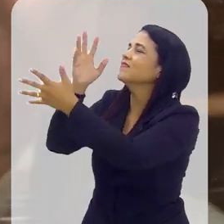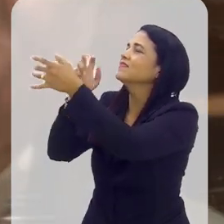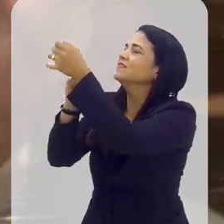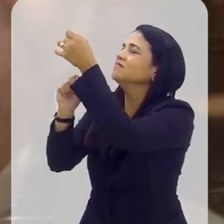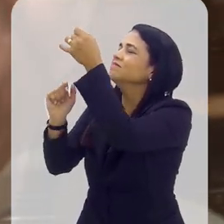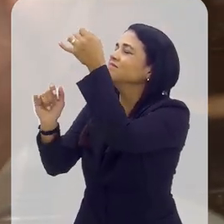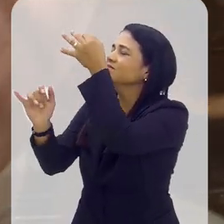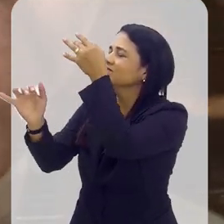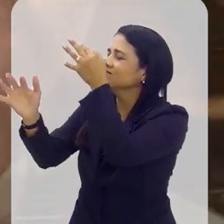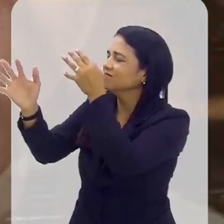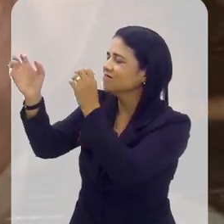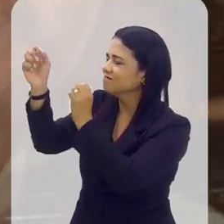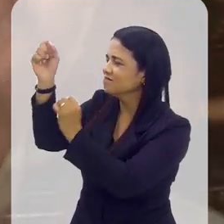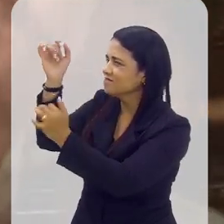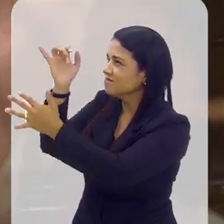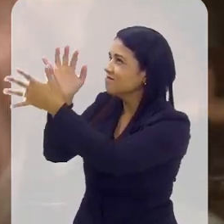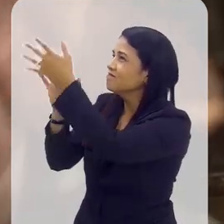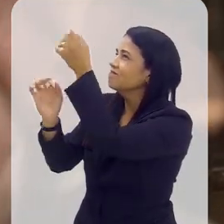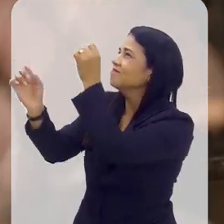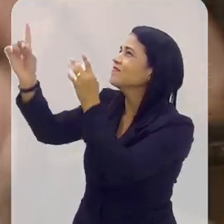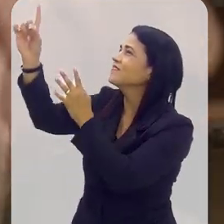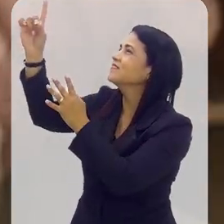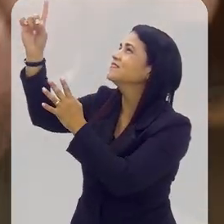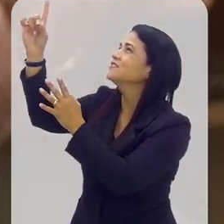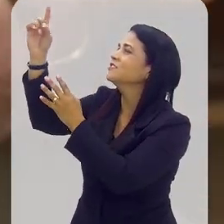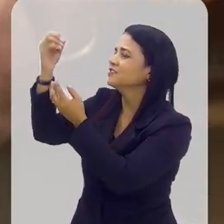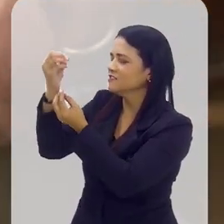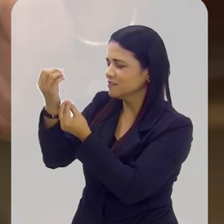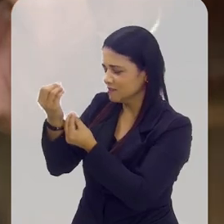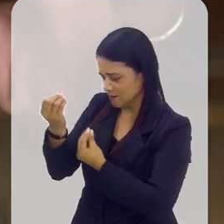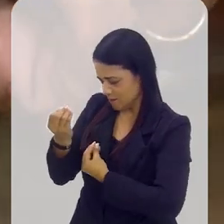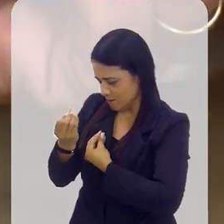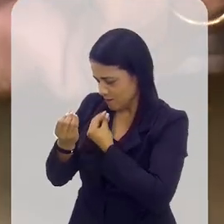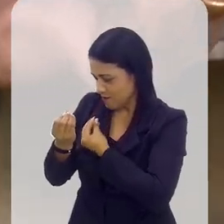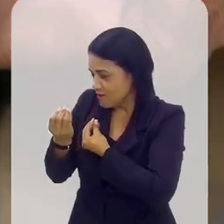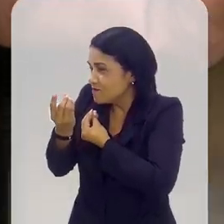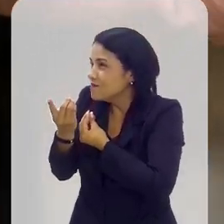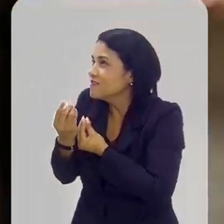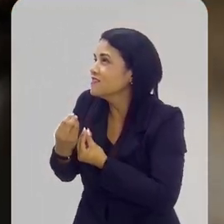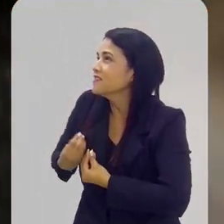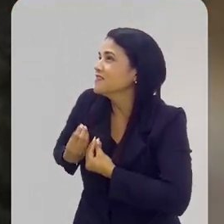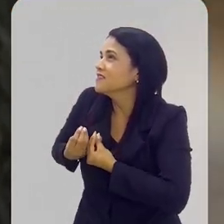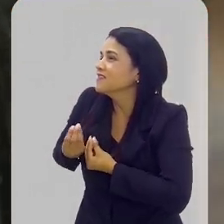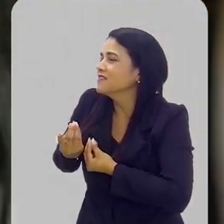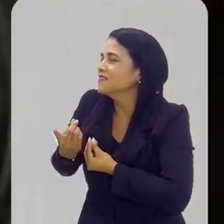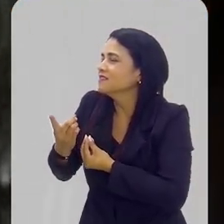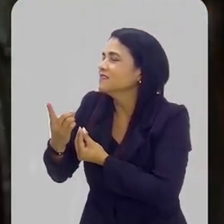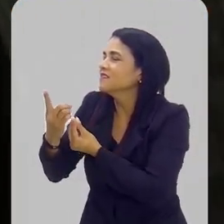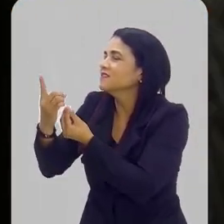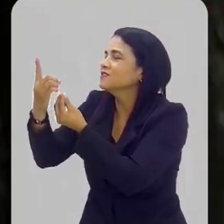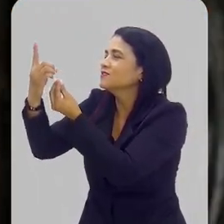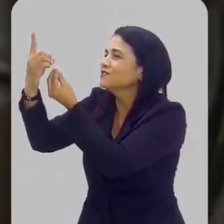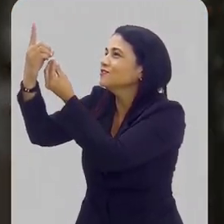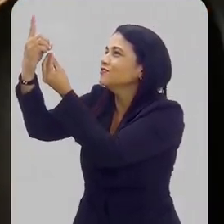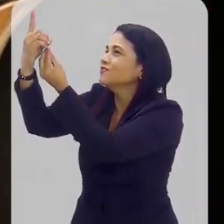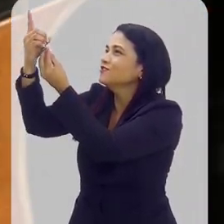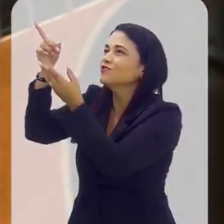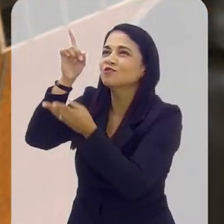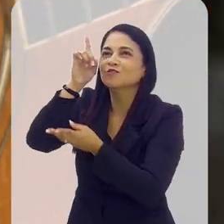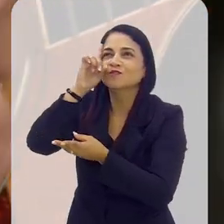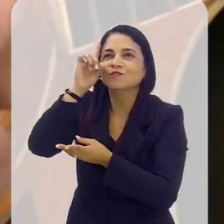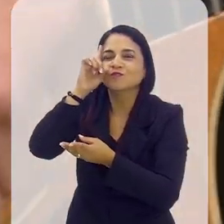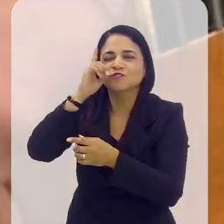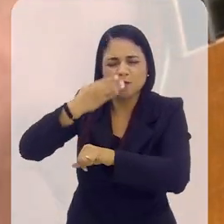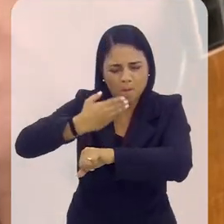eu estou aqui para te ouvir, me entrego a ti todo dia, toda